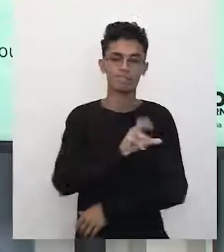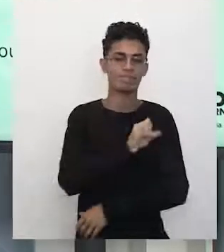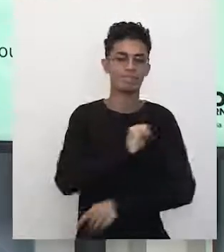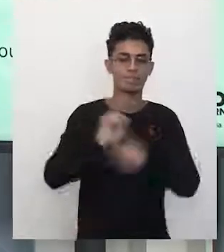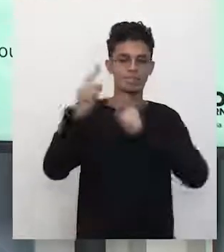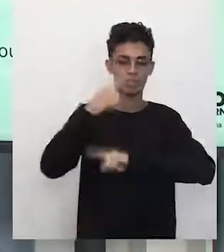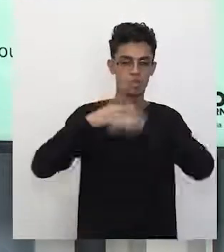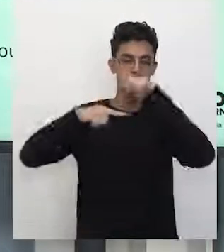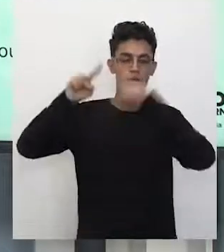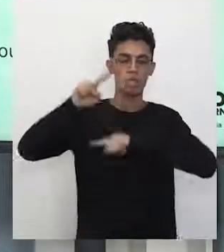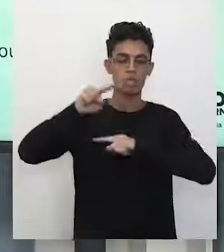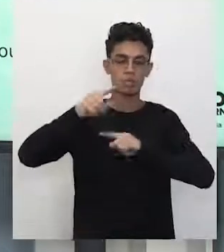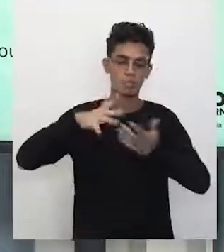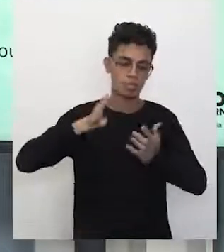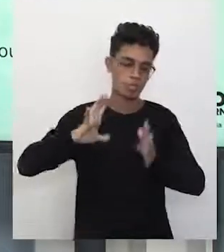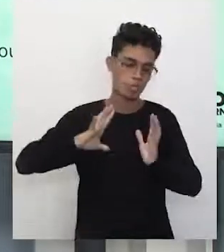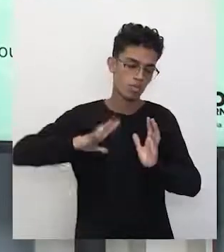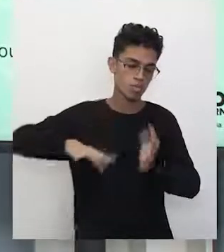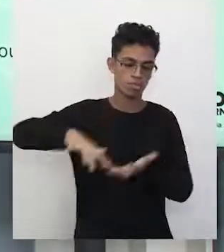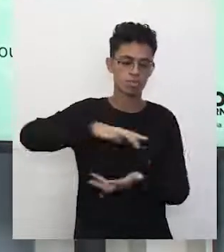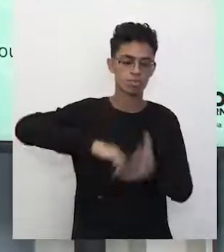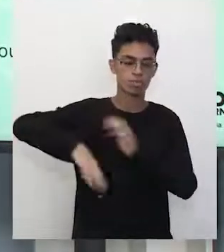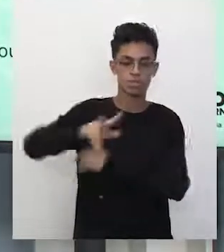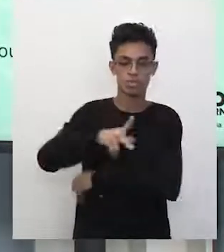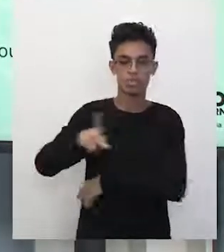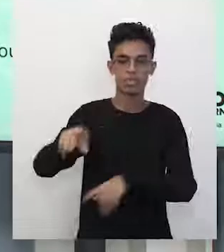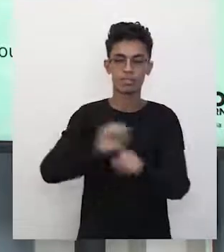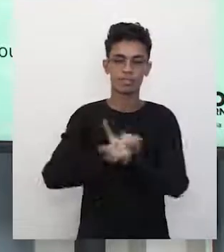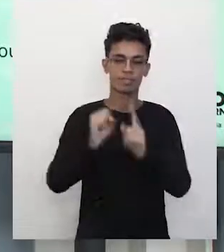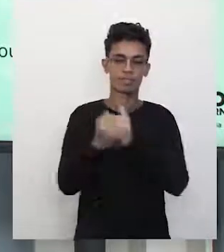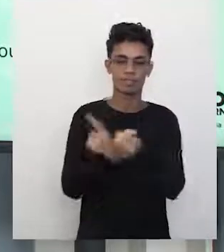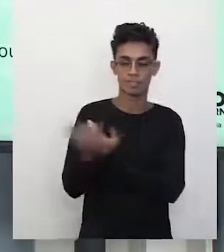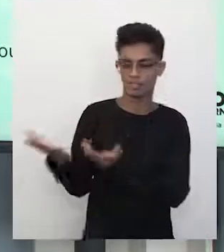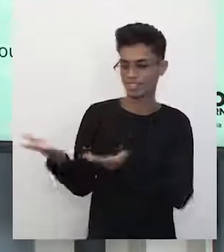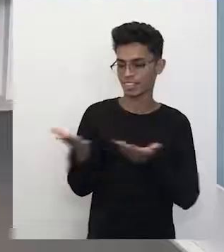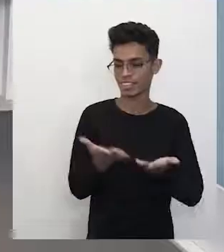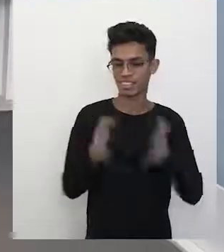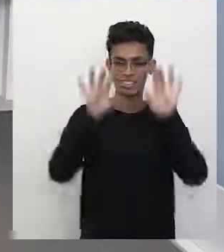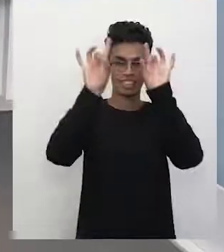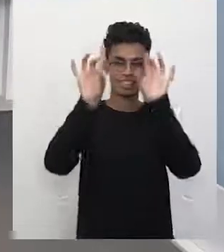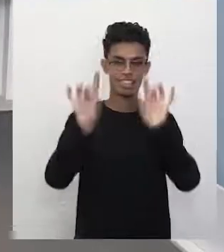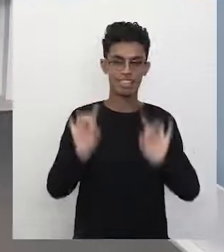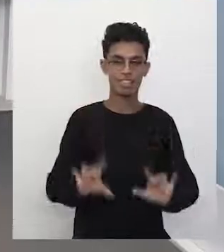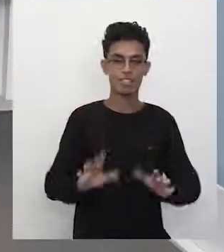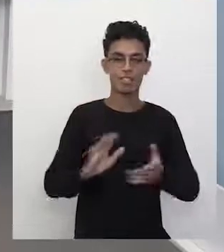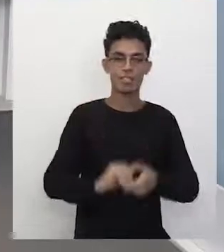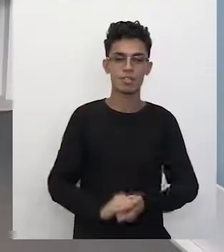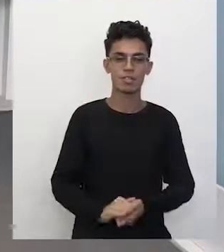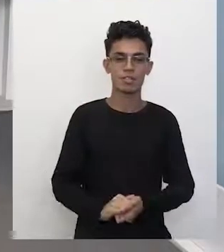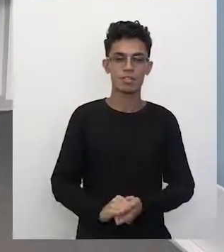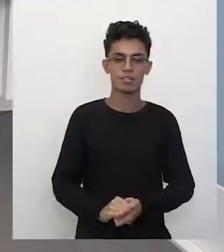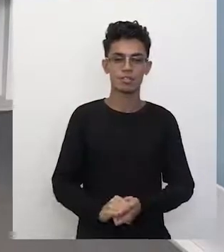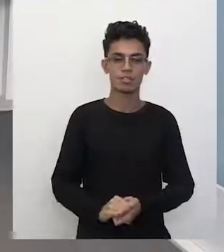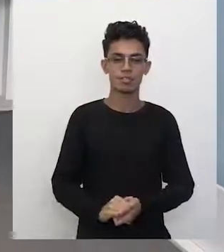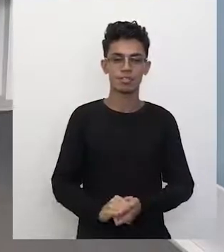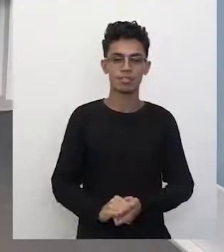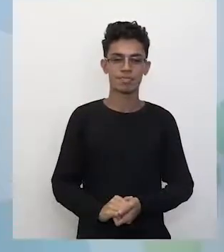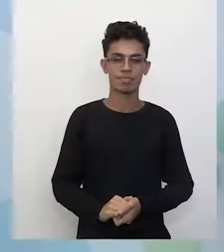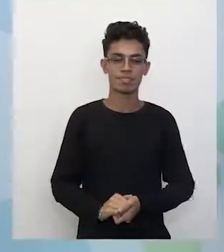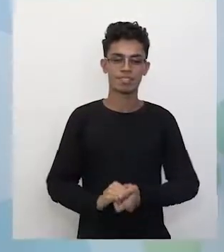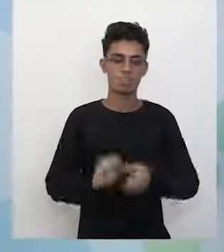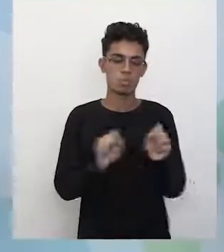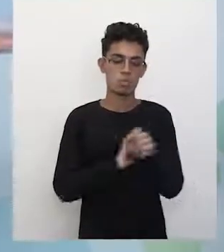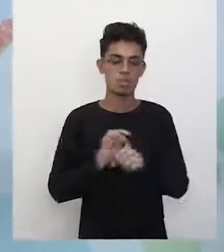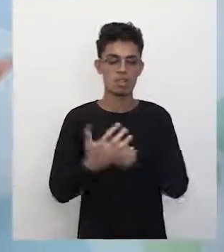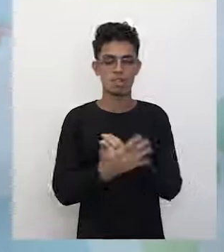fortalecimentos nesse mundo, para essa professora de sociologia e esse ser humano incrível. E o que melhor, né, nessa pandemia do que querendo não passar o